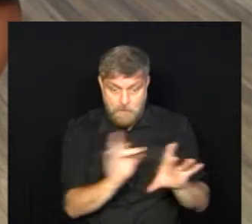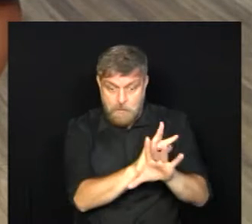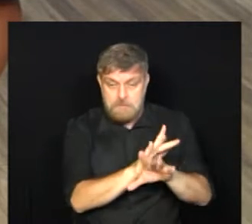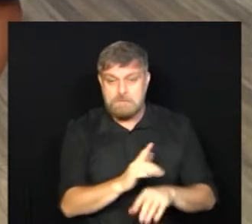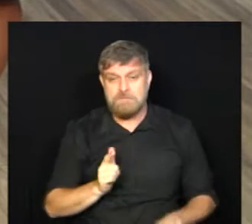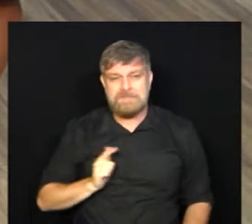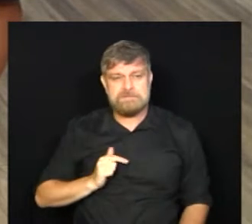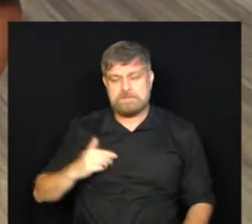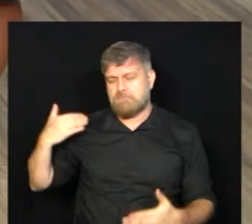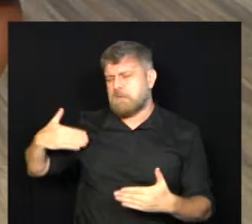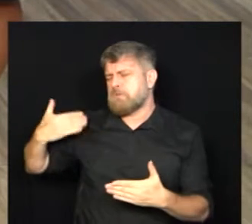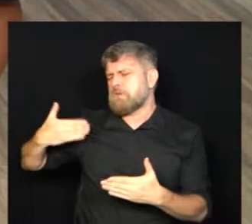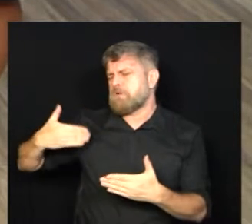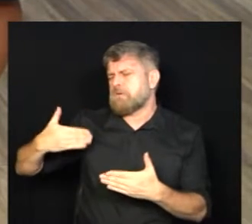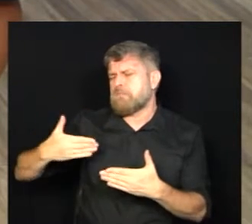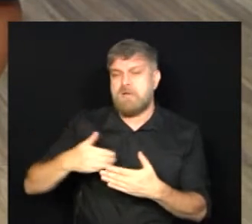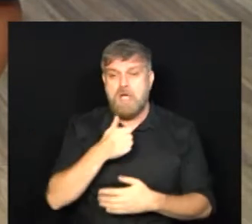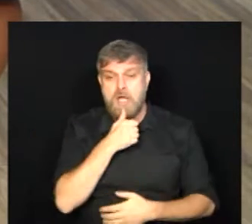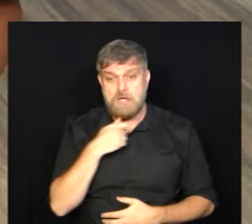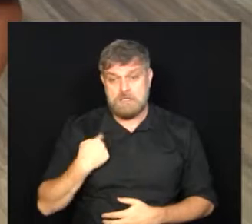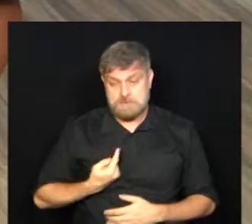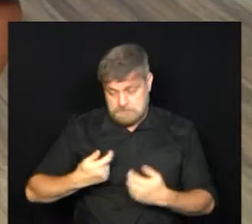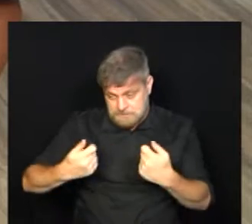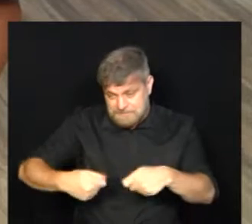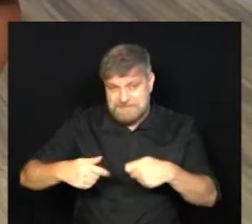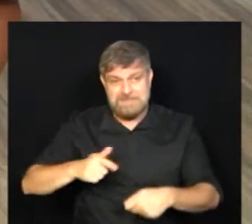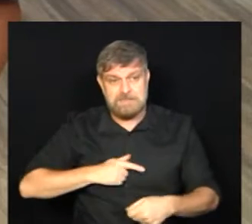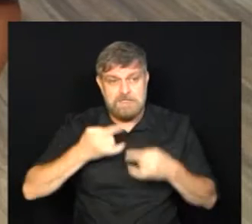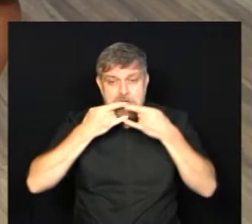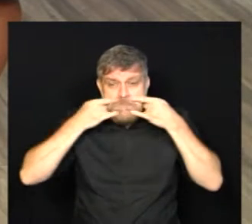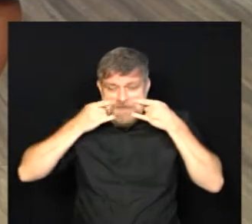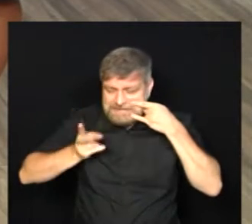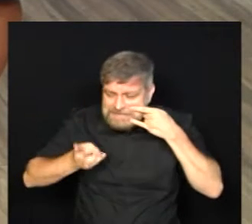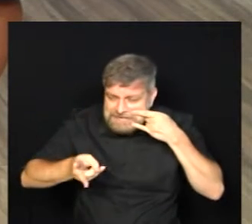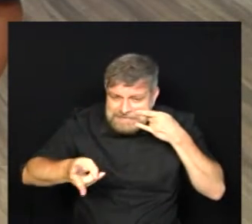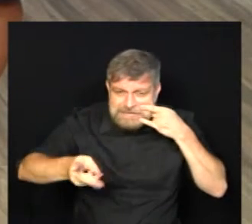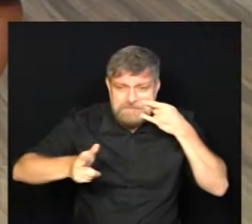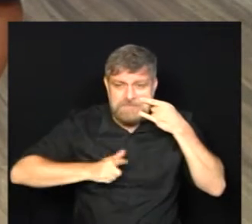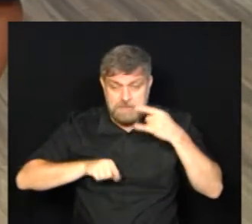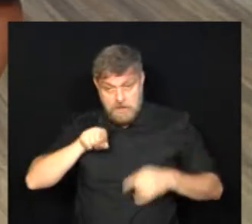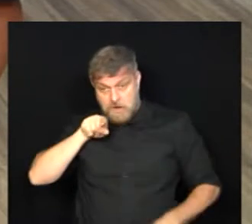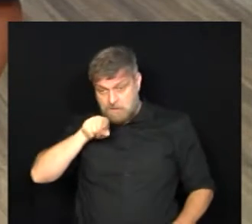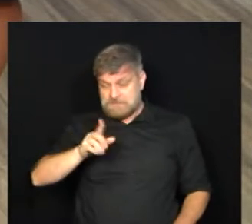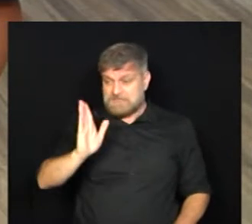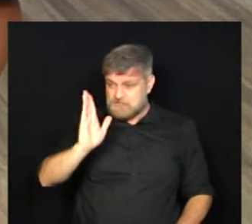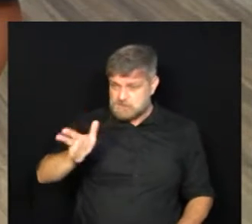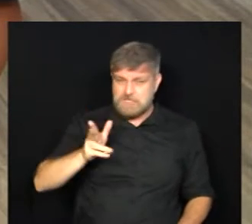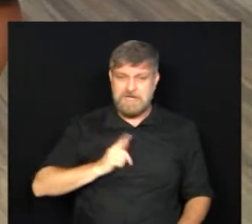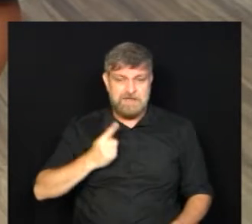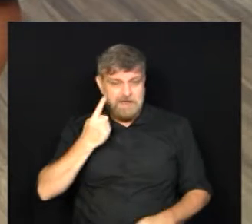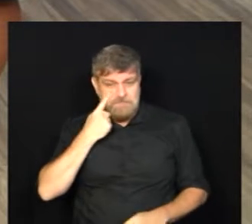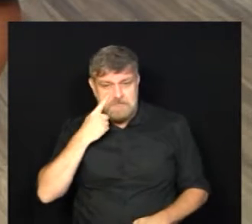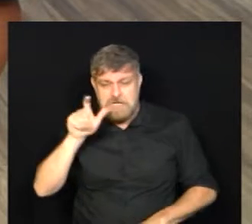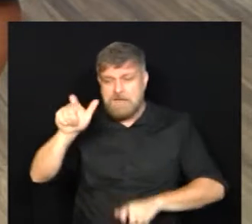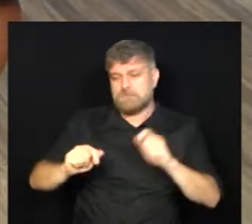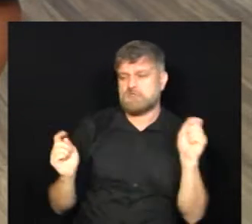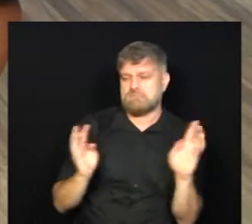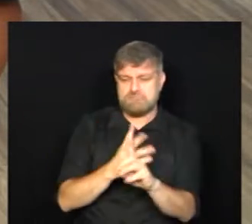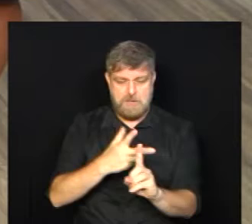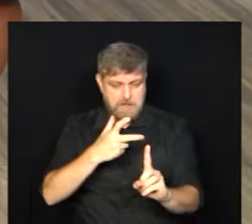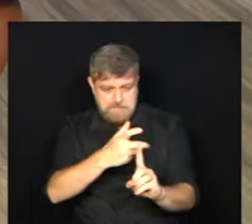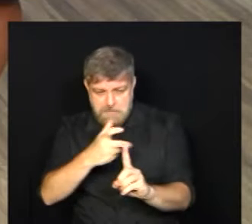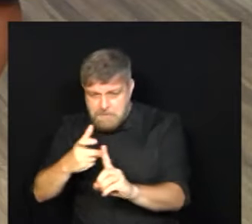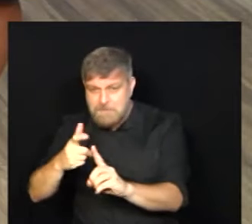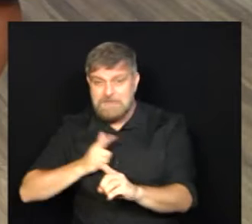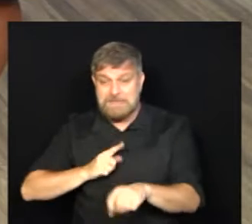durante muito tempo ainda a gente vai precisar utilizar a máscara, mesmo que você assista as pessoas se vacinando, ainda